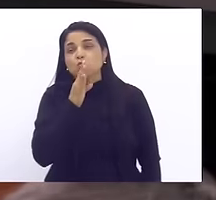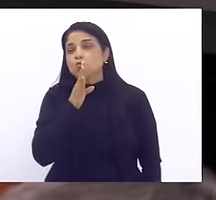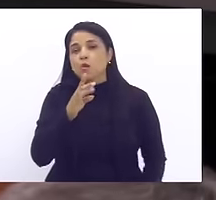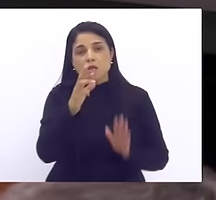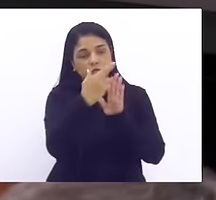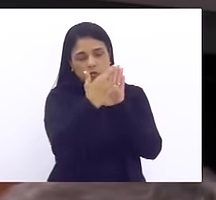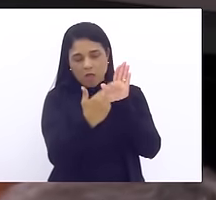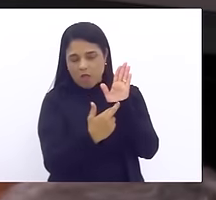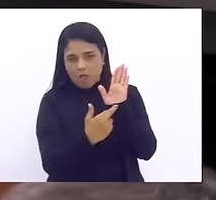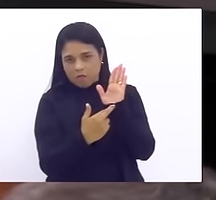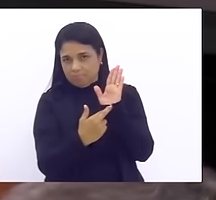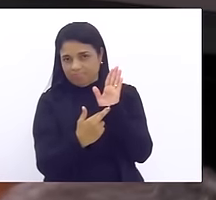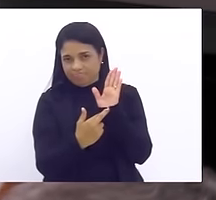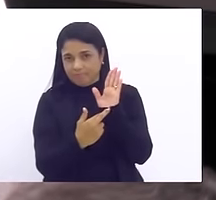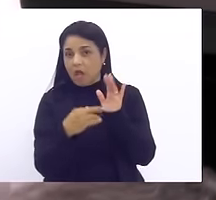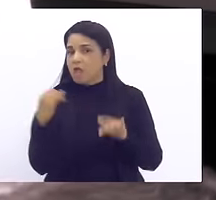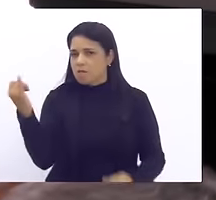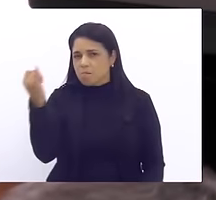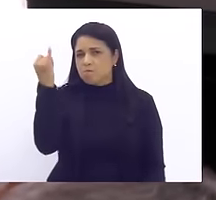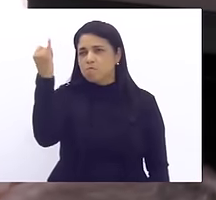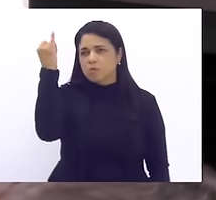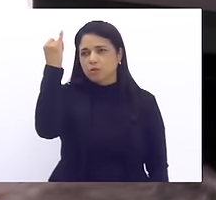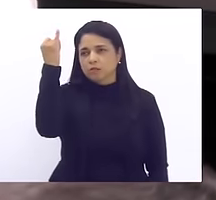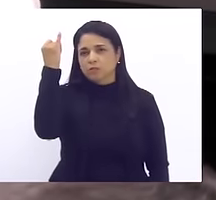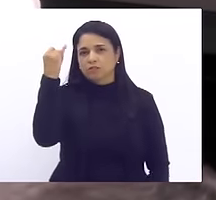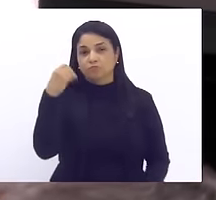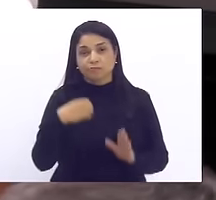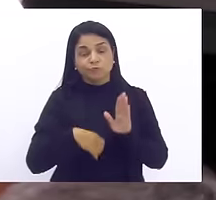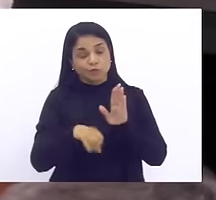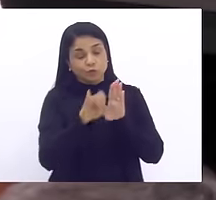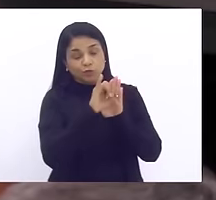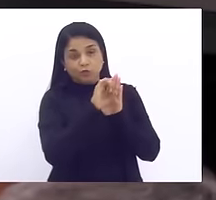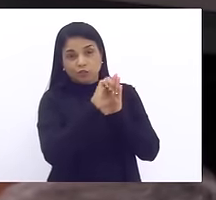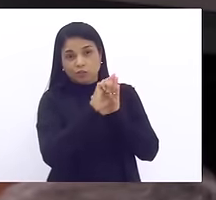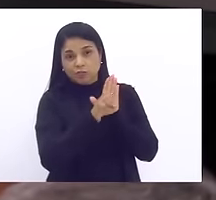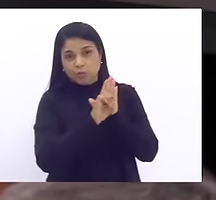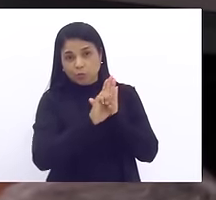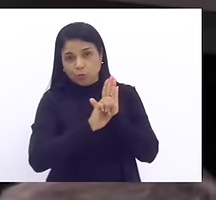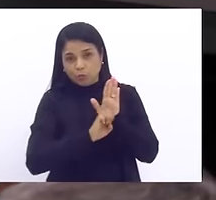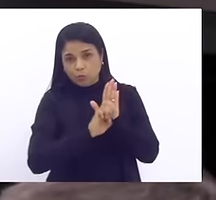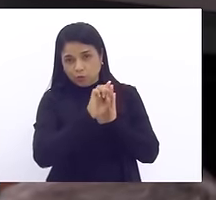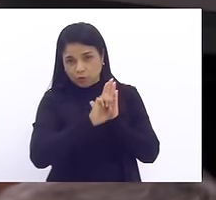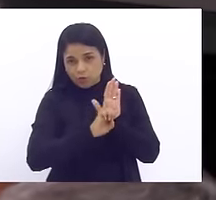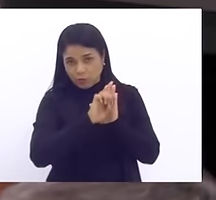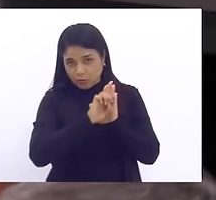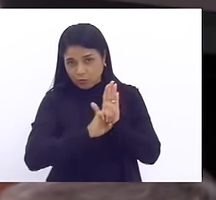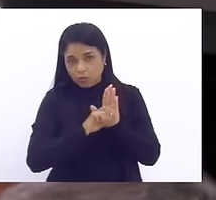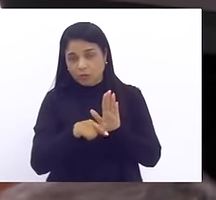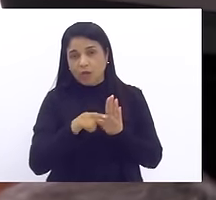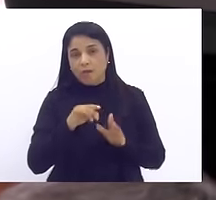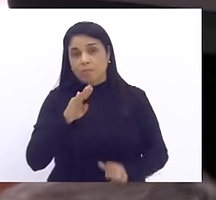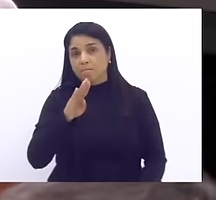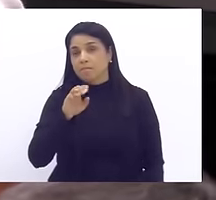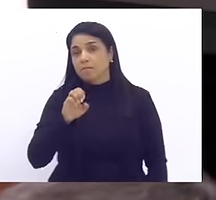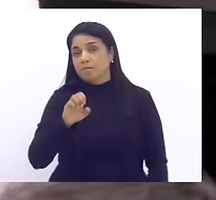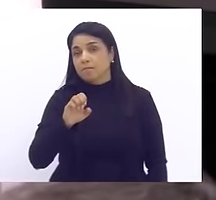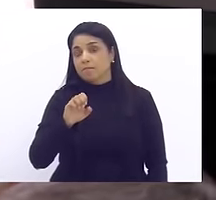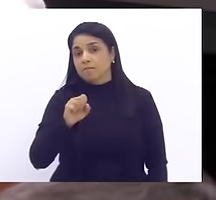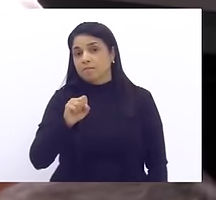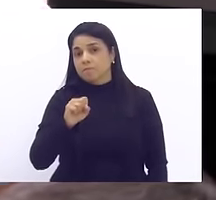respeito Talvez seja muito importante fazer constar isso no Estatuto da Blitz o agente que aplicar a penalidade de apreensão